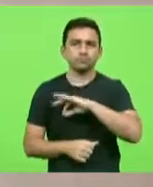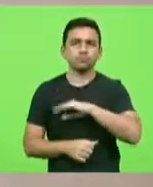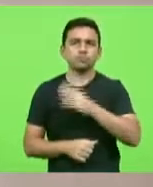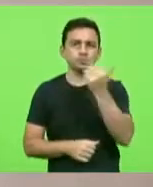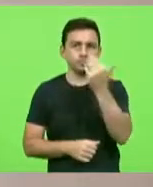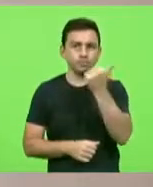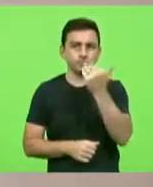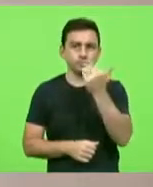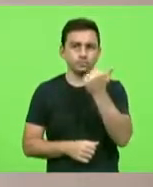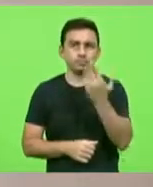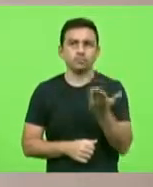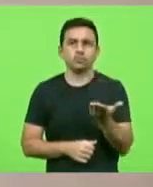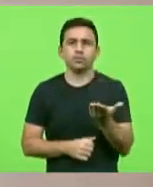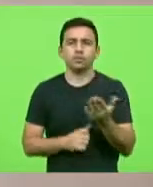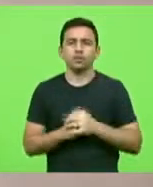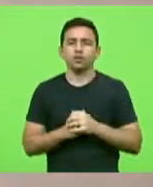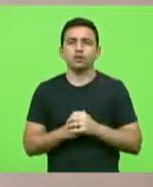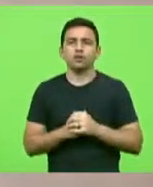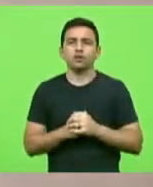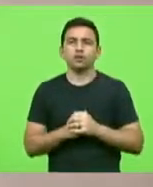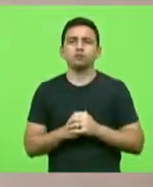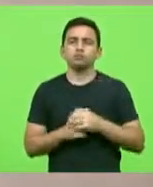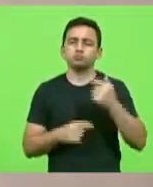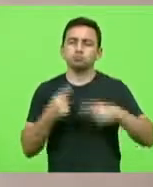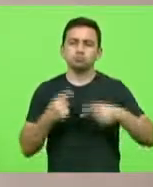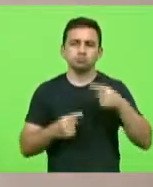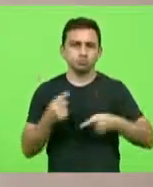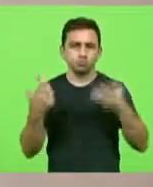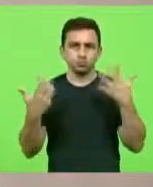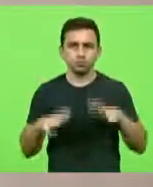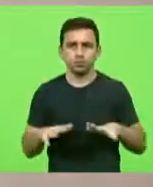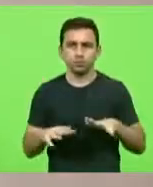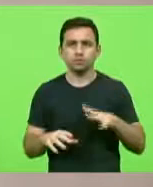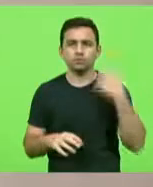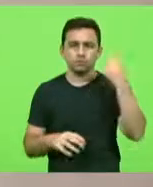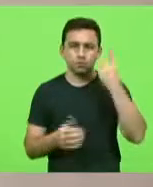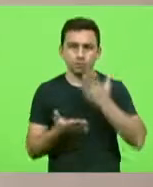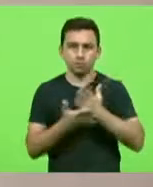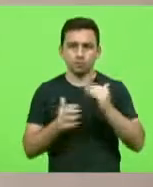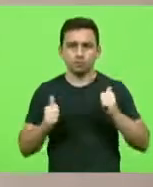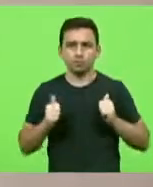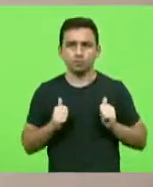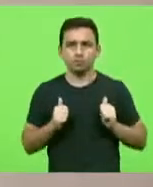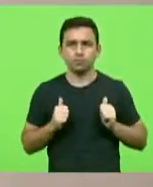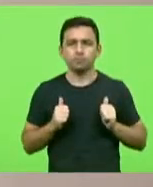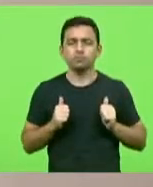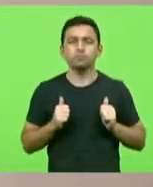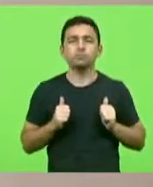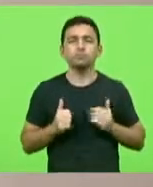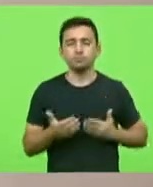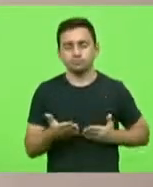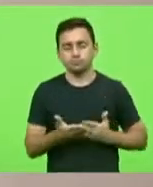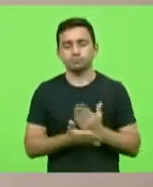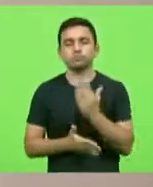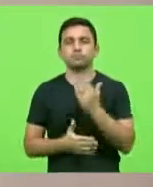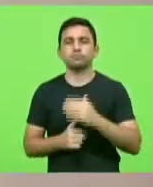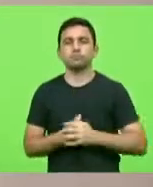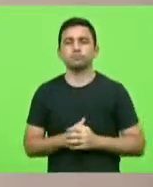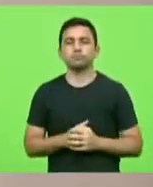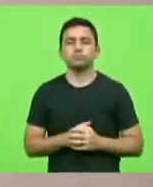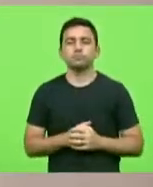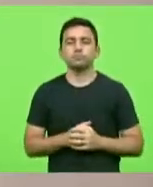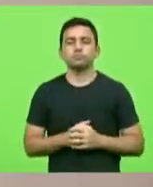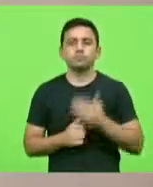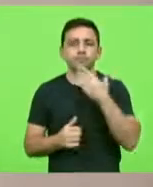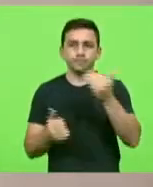Em discussão. Não havendo quem queira discutir, em votação. Deputados que aprovam permaneçam como se encontra. Aprovado por unanimidade.